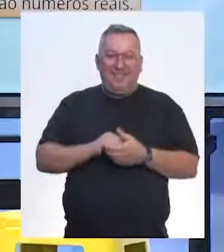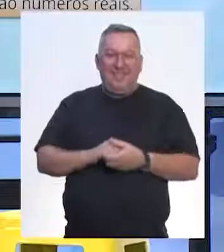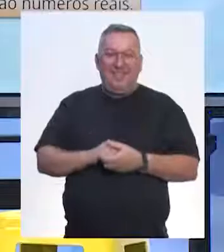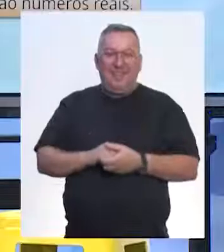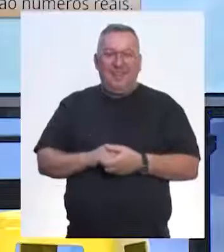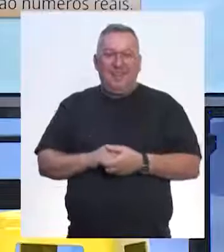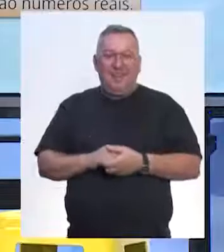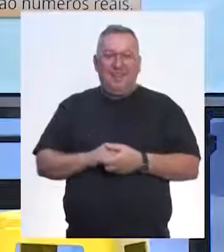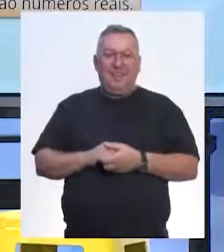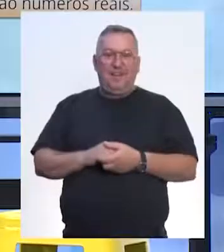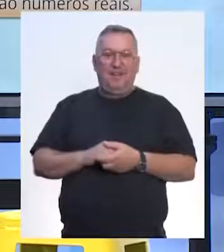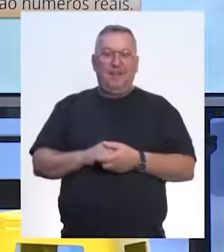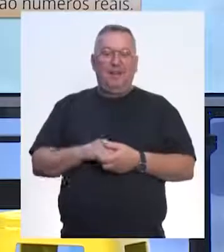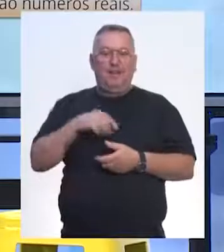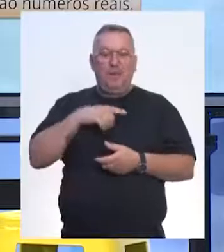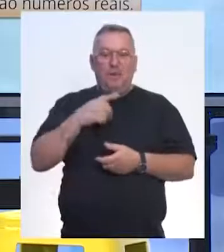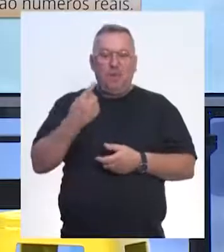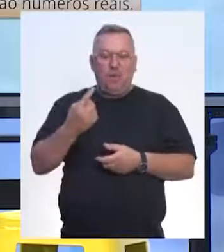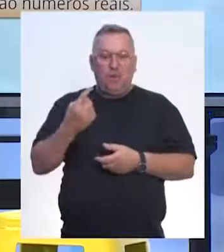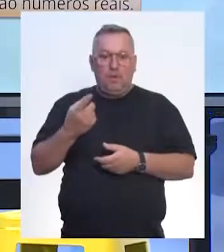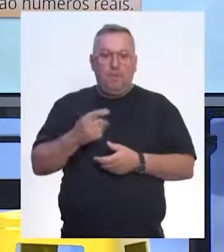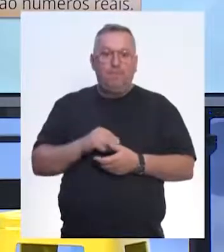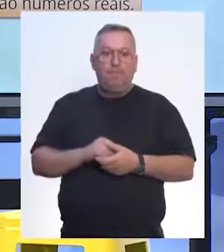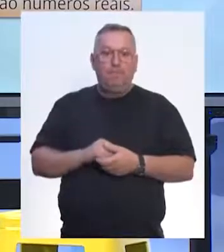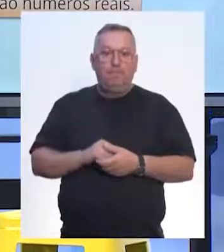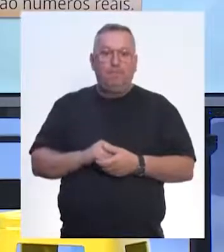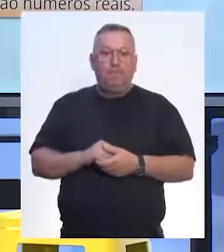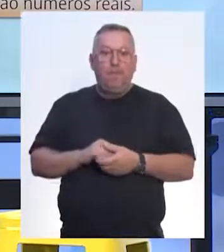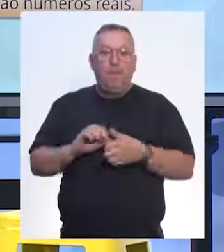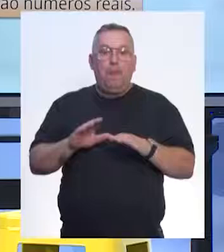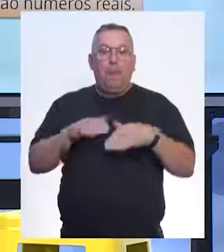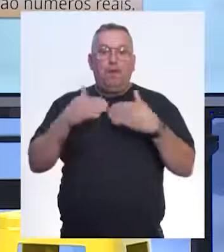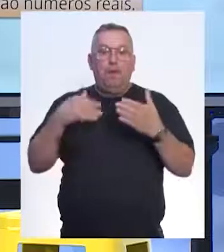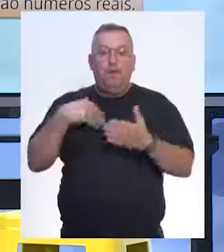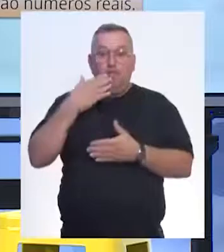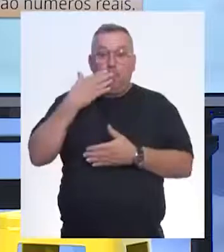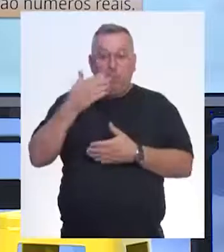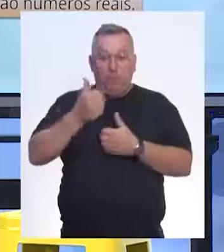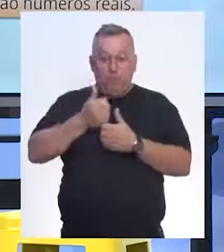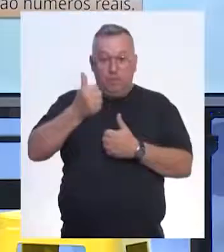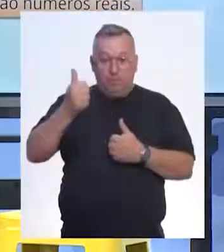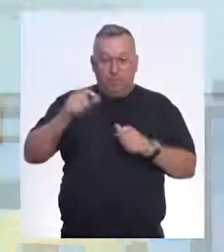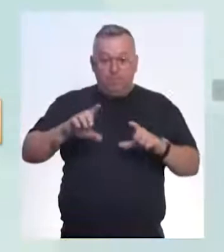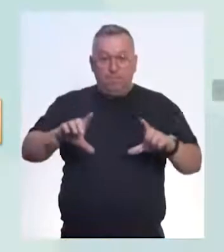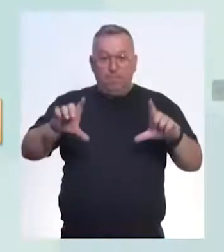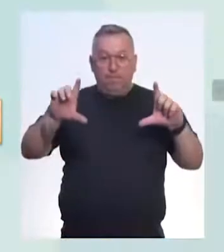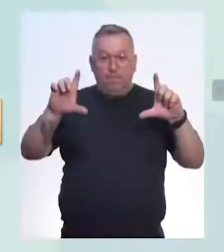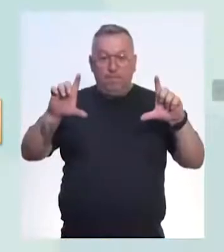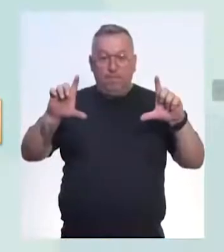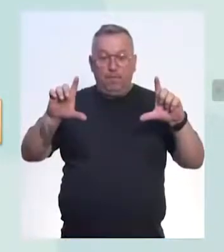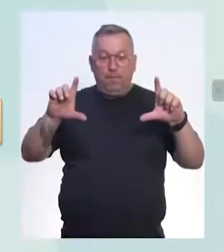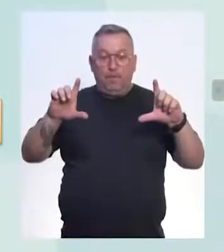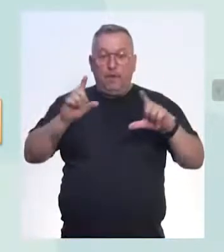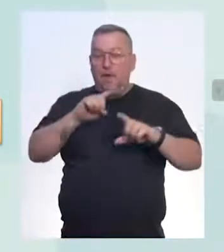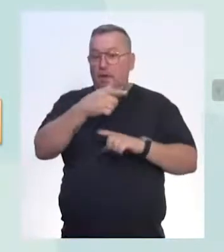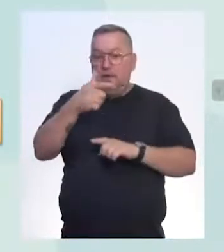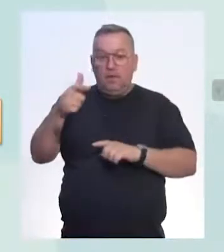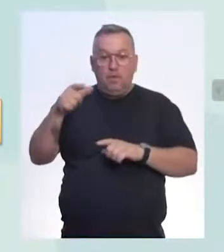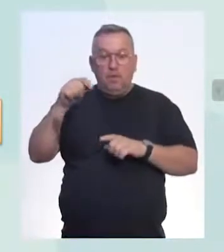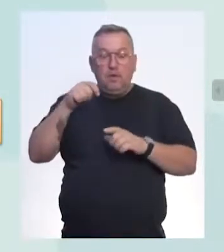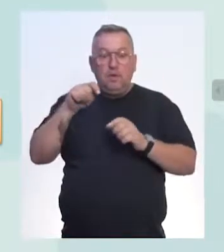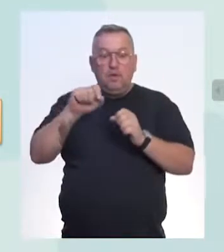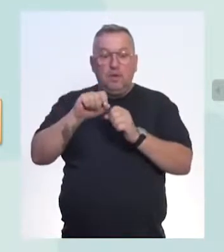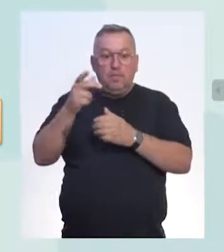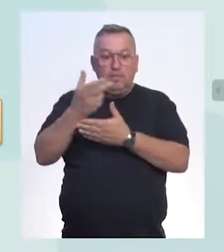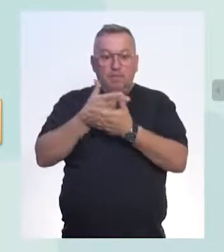Eu teria apenas uma. Então, eu vou pedir para o diretor colocar na tela para vocês a parte que não está riscada,